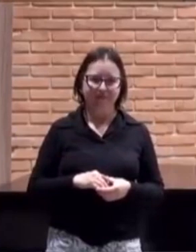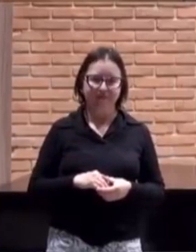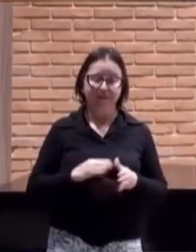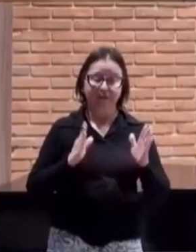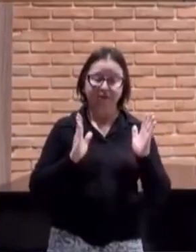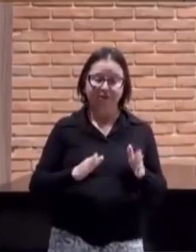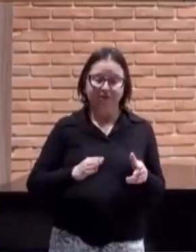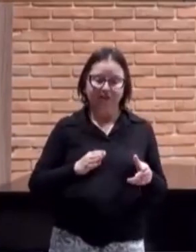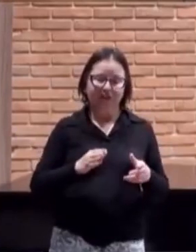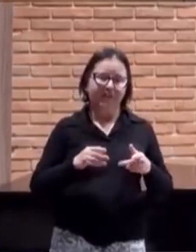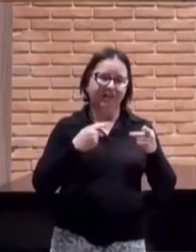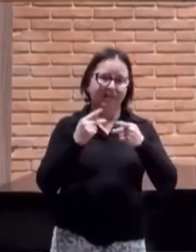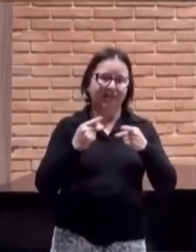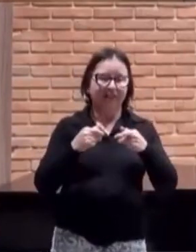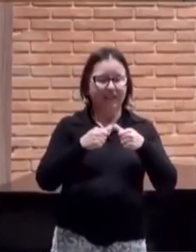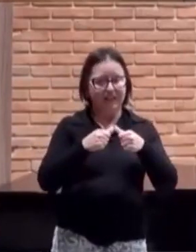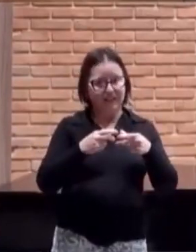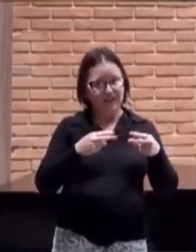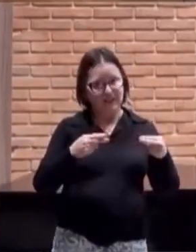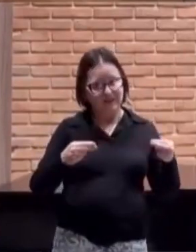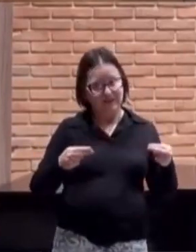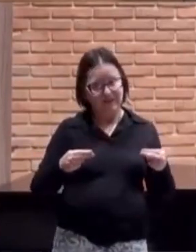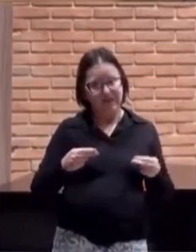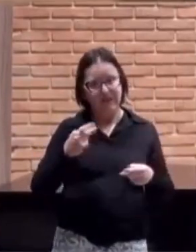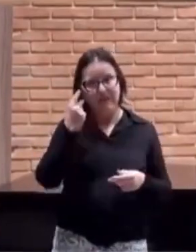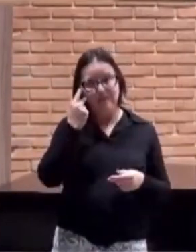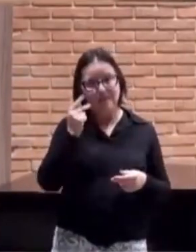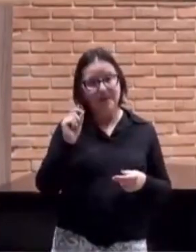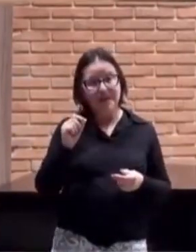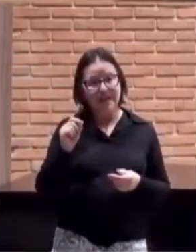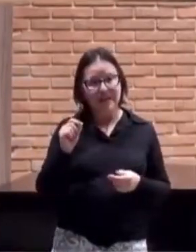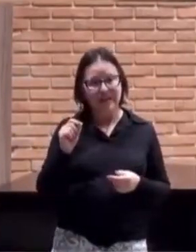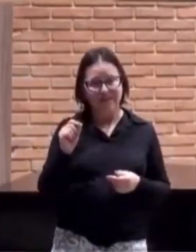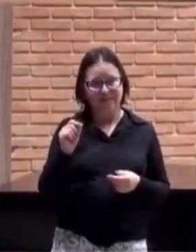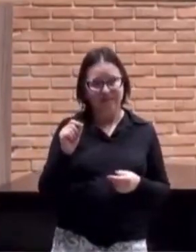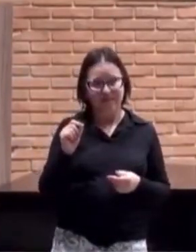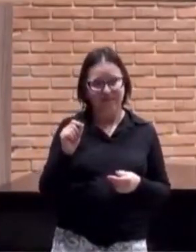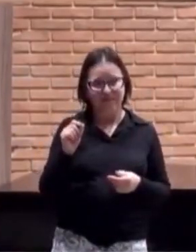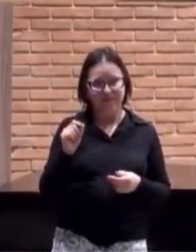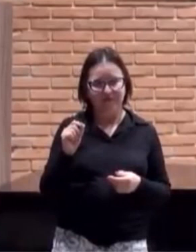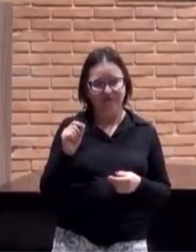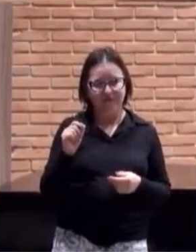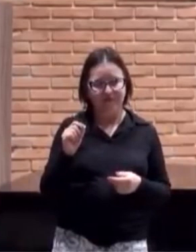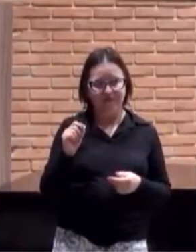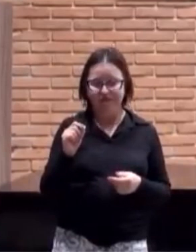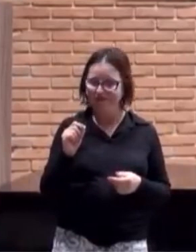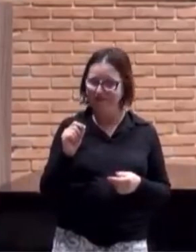Tenho-vos dito estas coisas, para que não